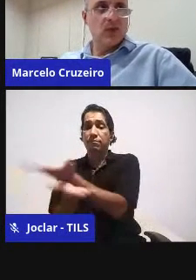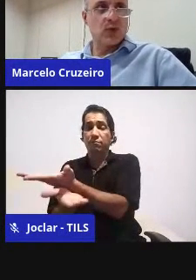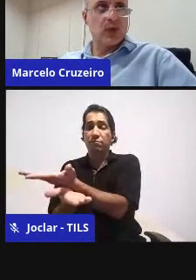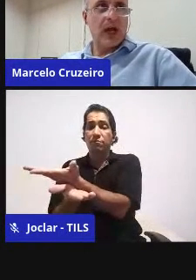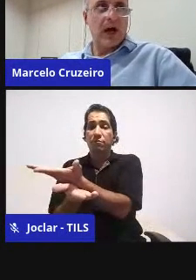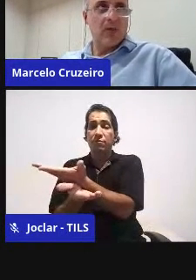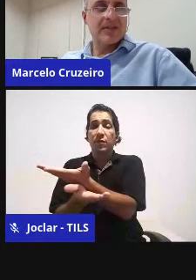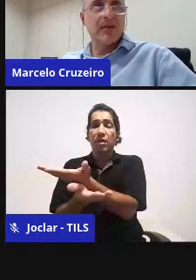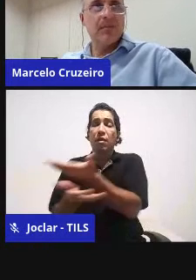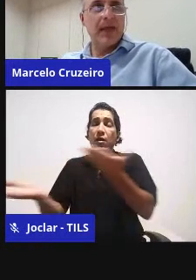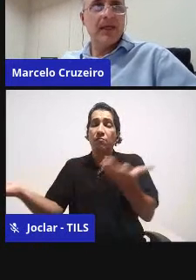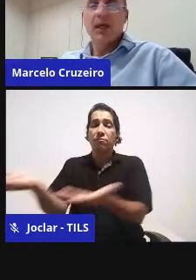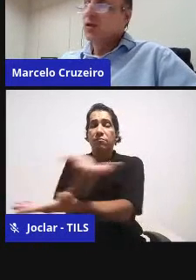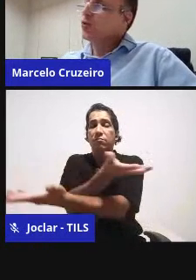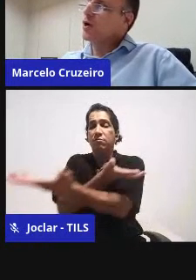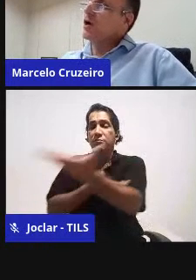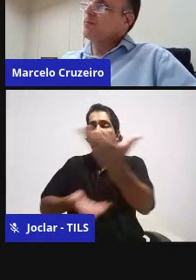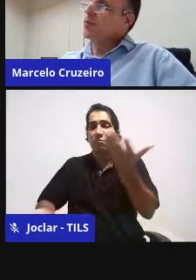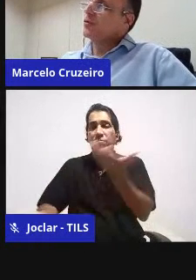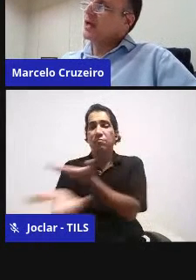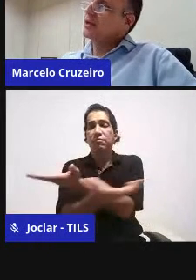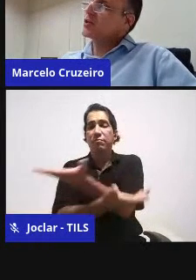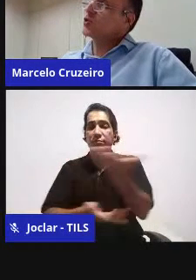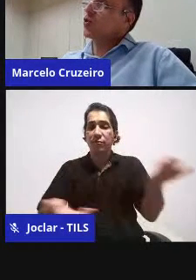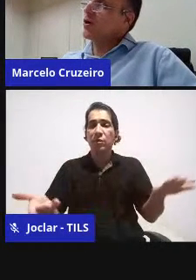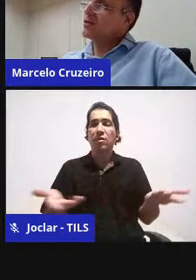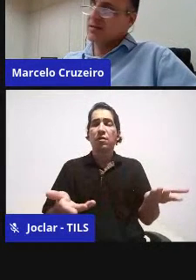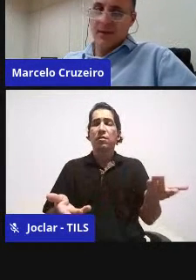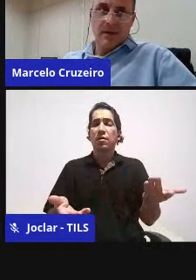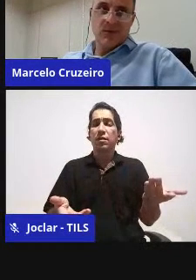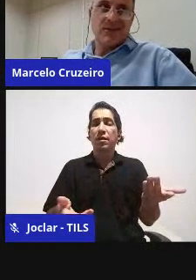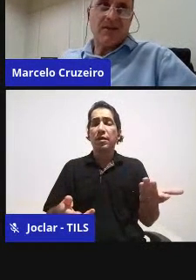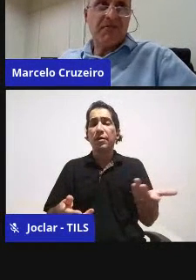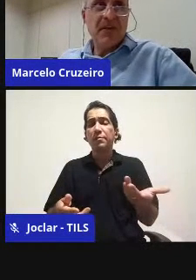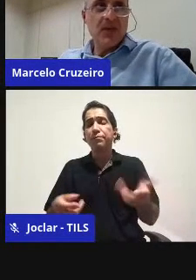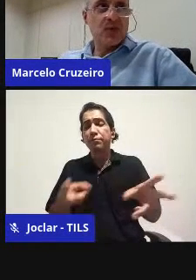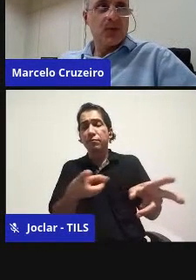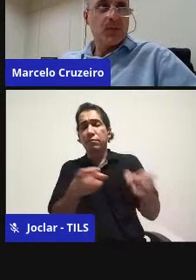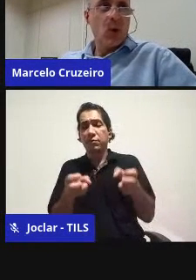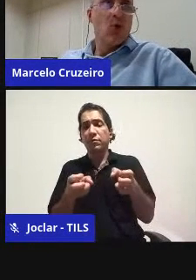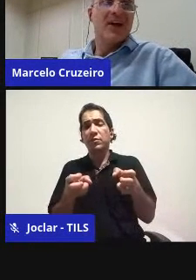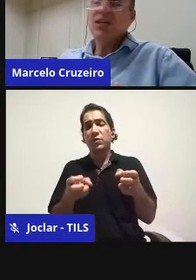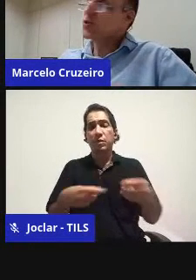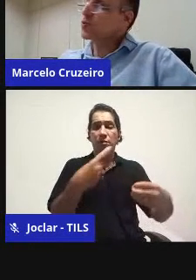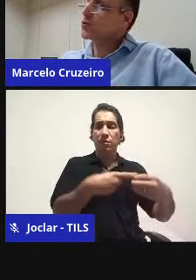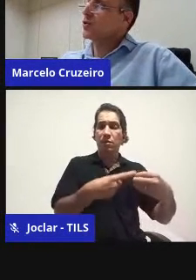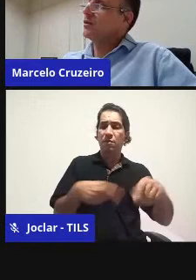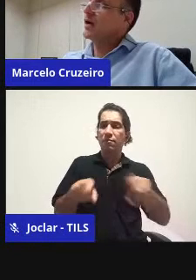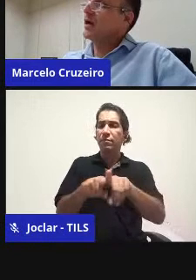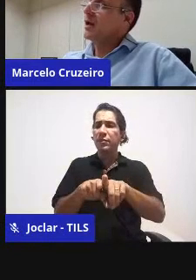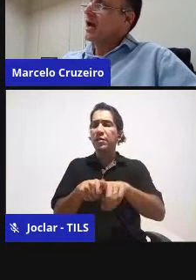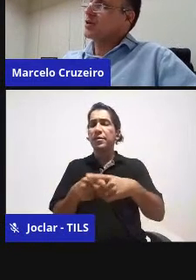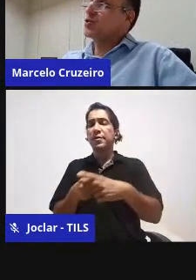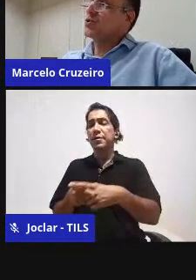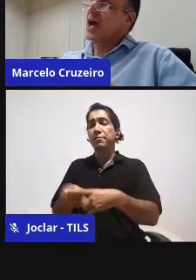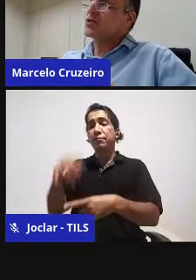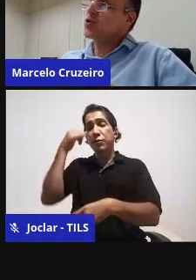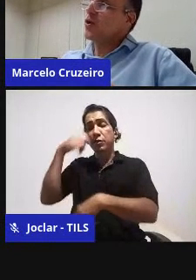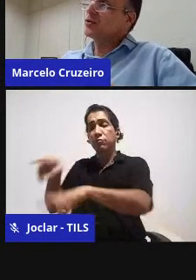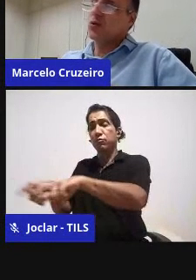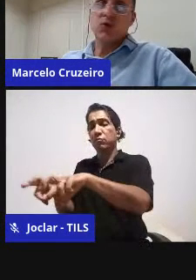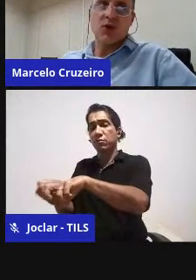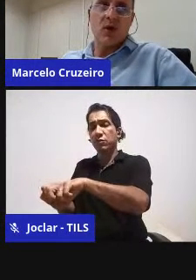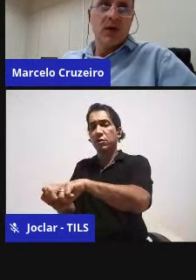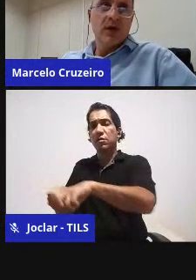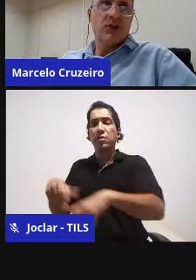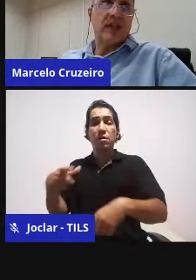no segmento industrial, mas também no campo, né, questões, desafios ou riscos, né,